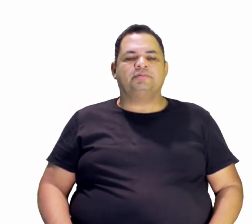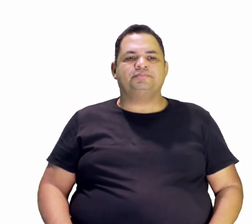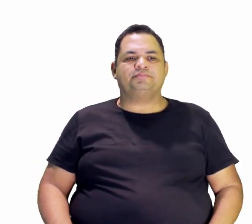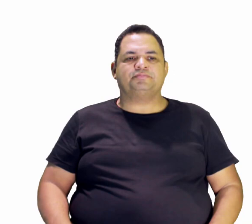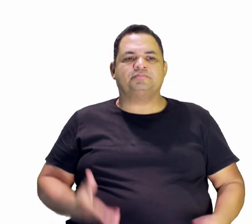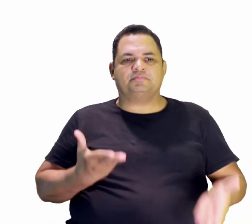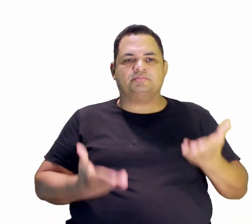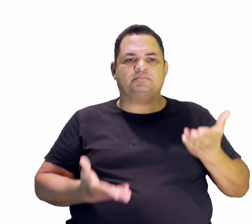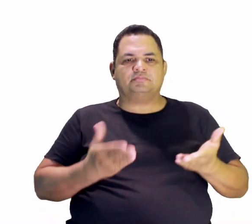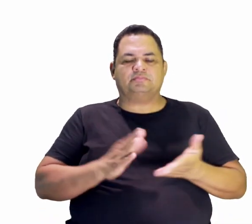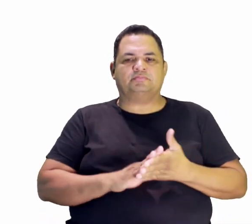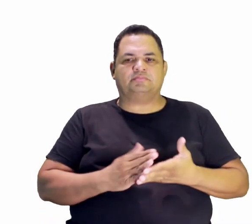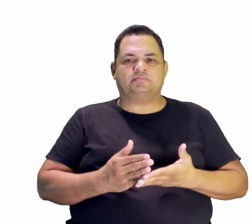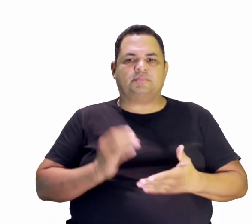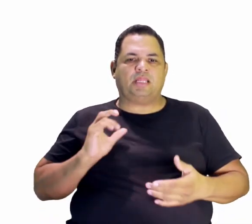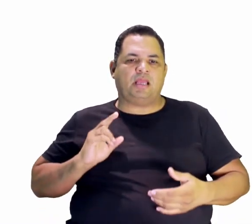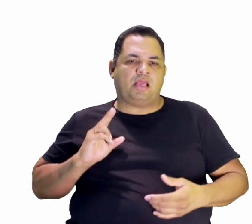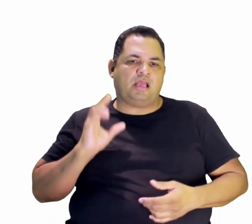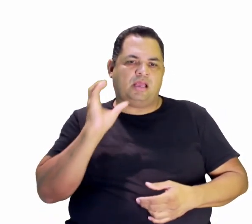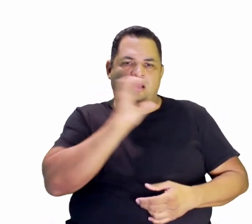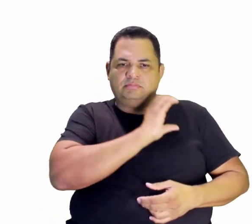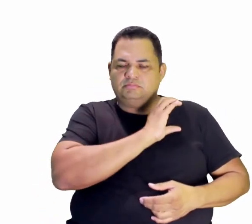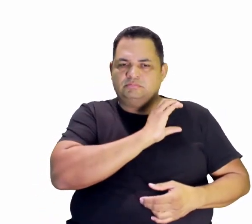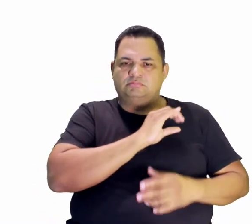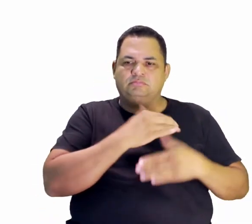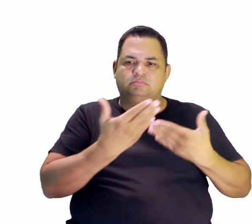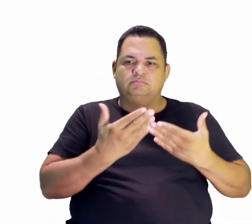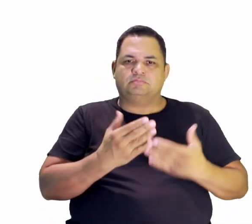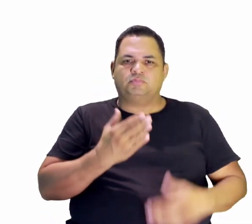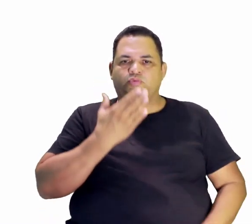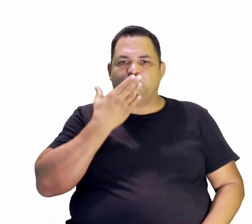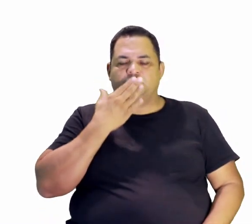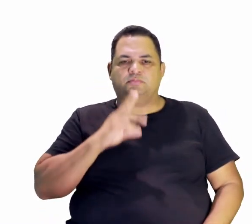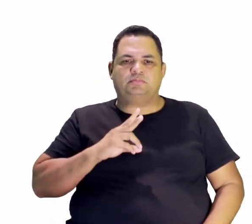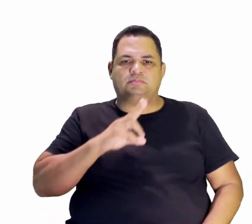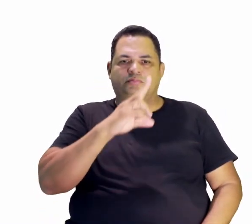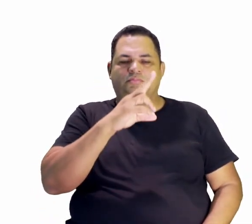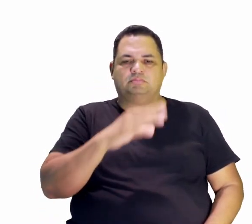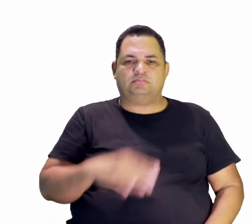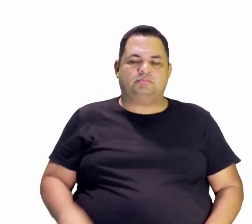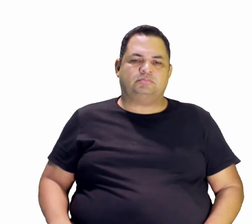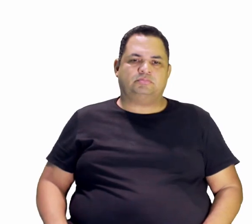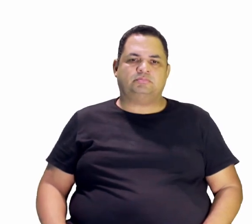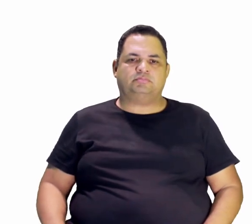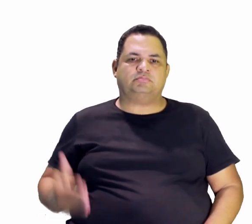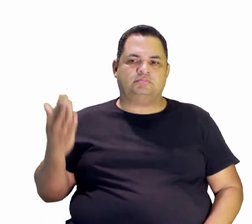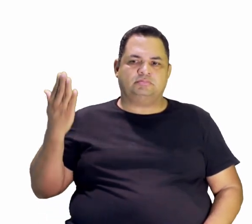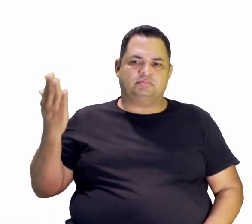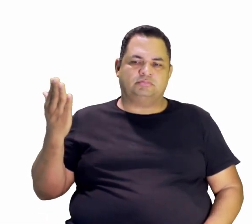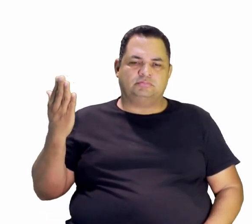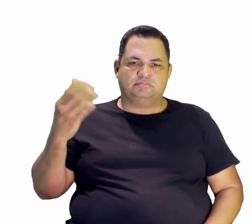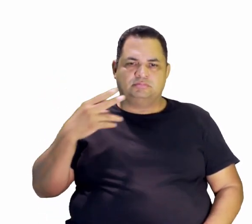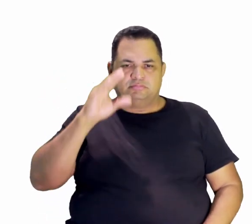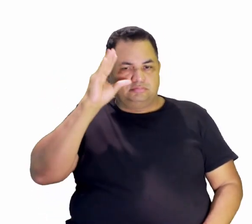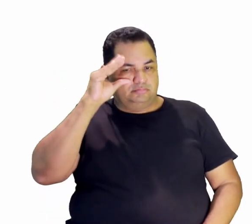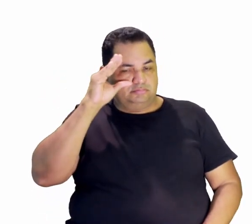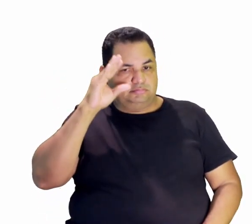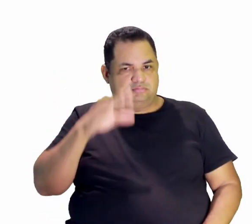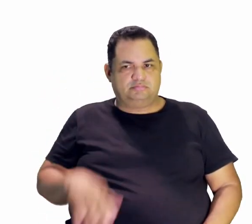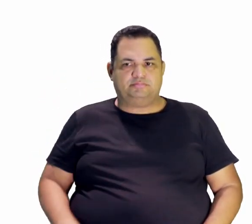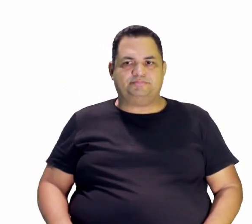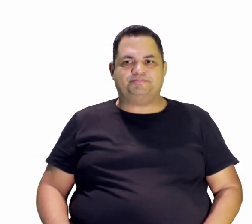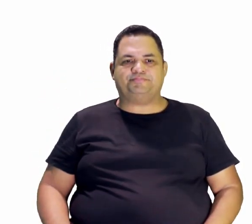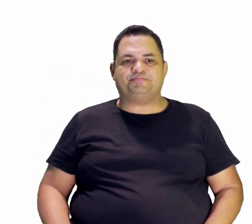peso vai te dar a aceleração. Então, esse é um tipo de força bem interessante, né? Que é a força